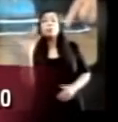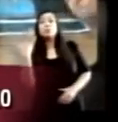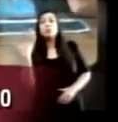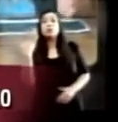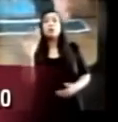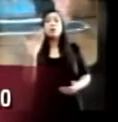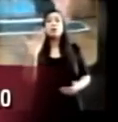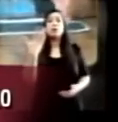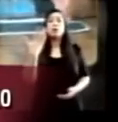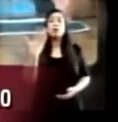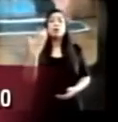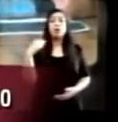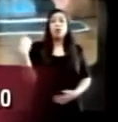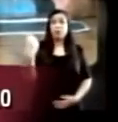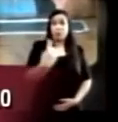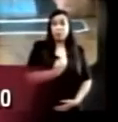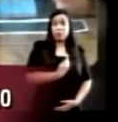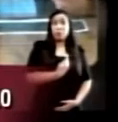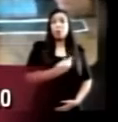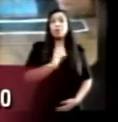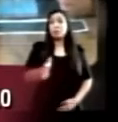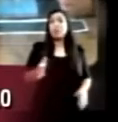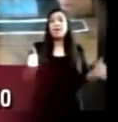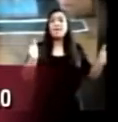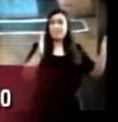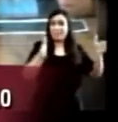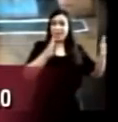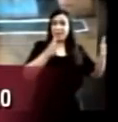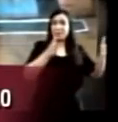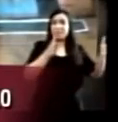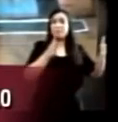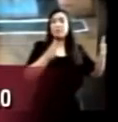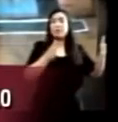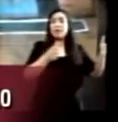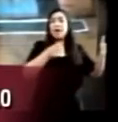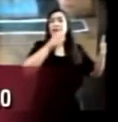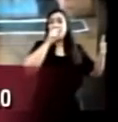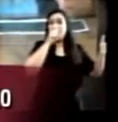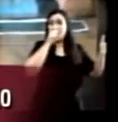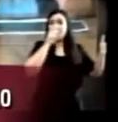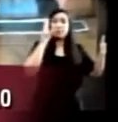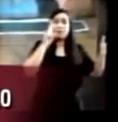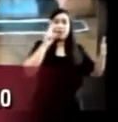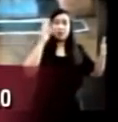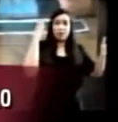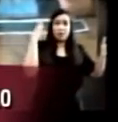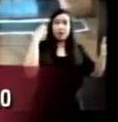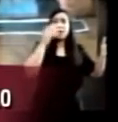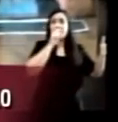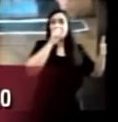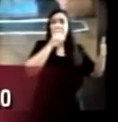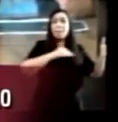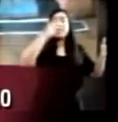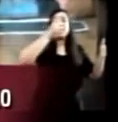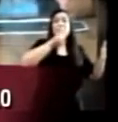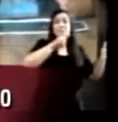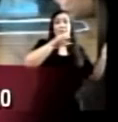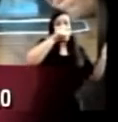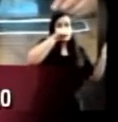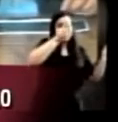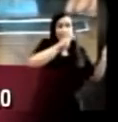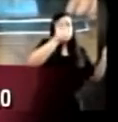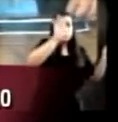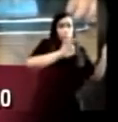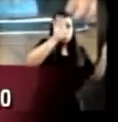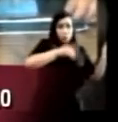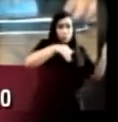nós estávamos na fase laranja, lembra disso, acima de